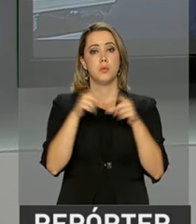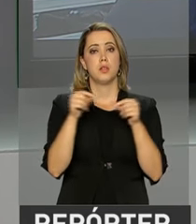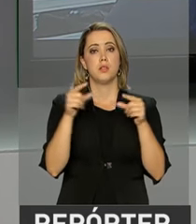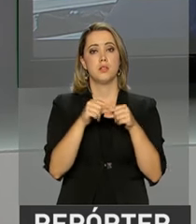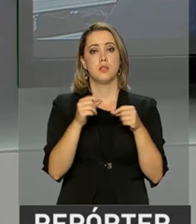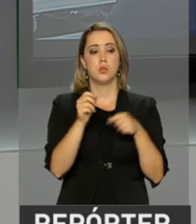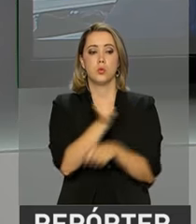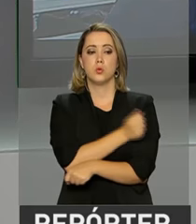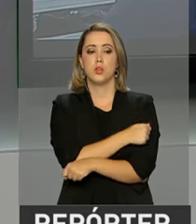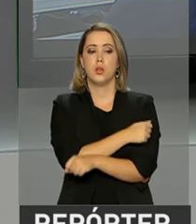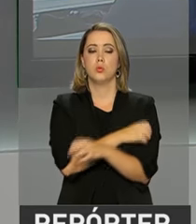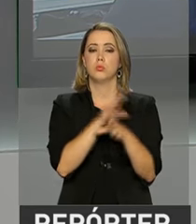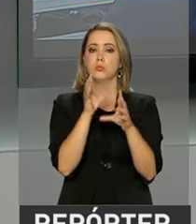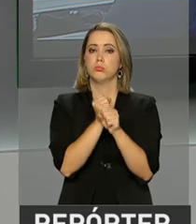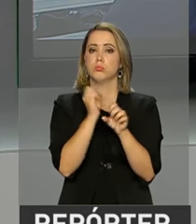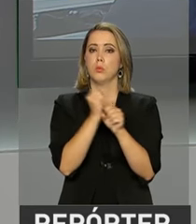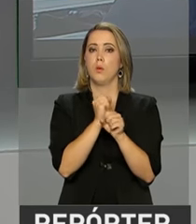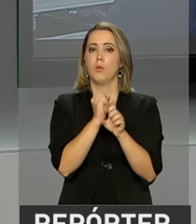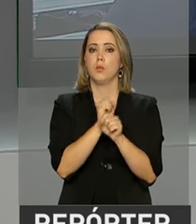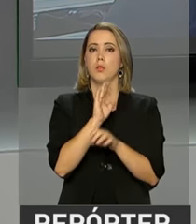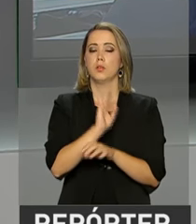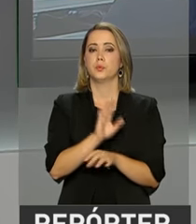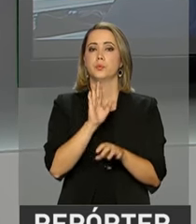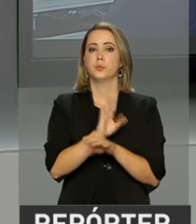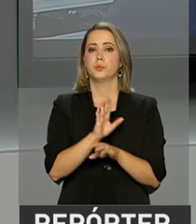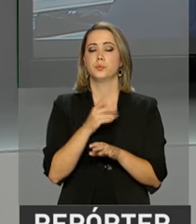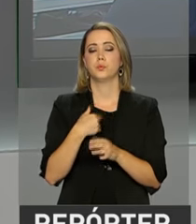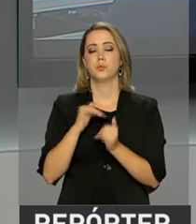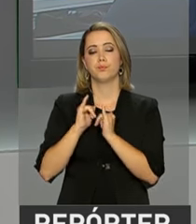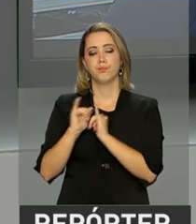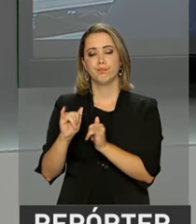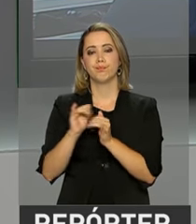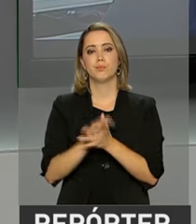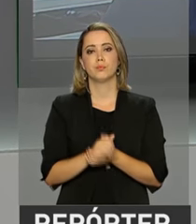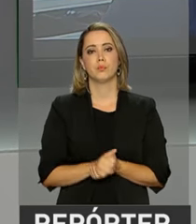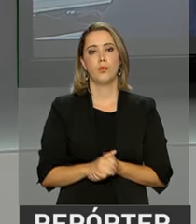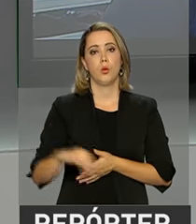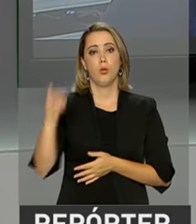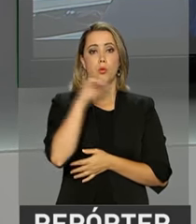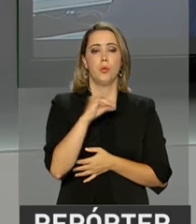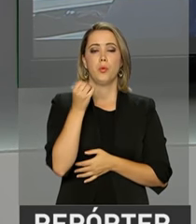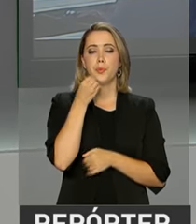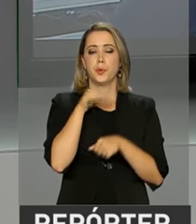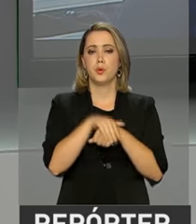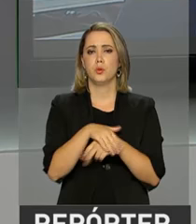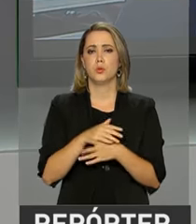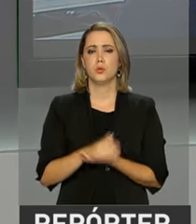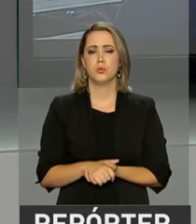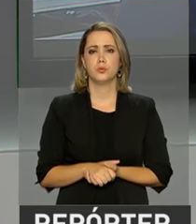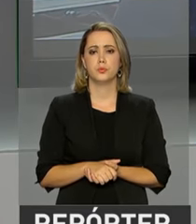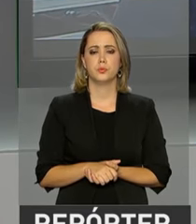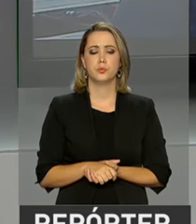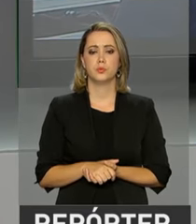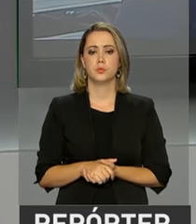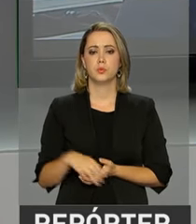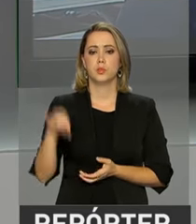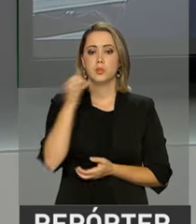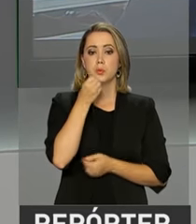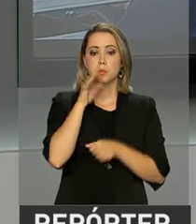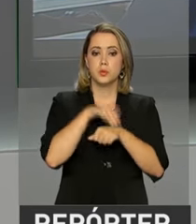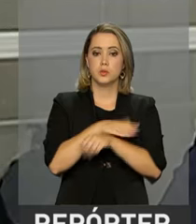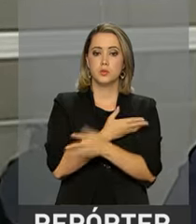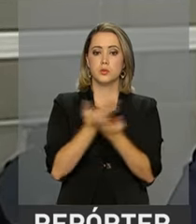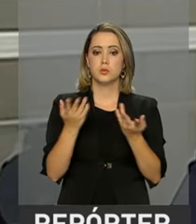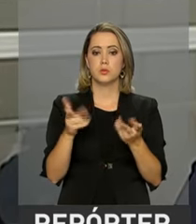ajudam no preenchimento e entrega da declaração. Olá, Khalil. Boa noite para você. Boa noite, Roberto. Boa noite